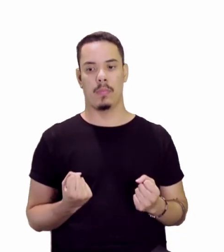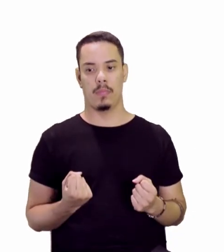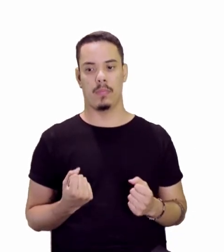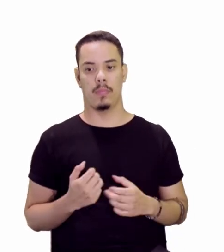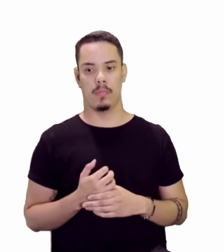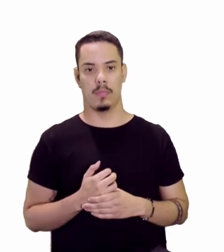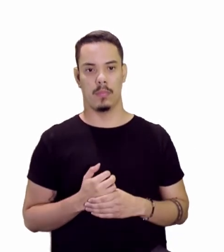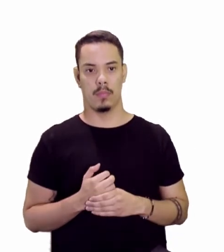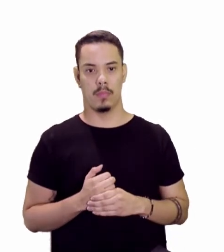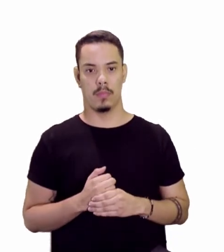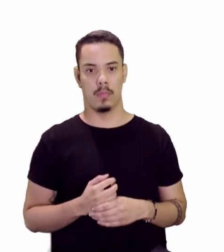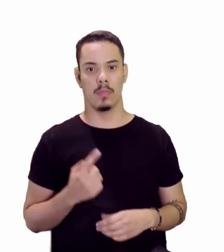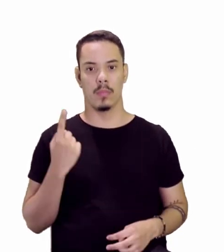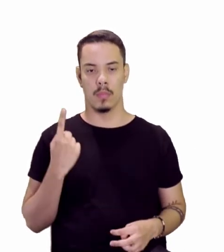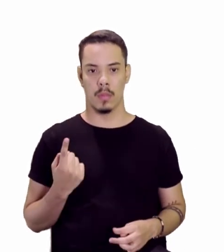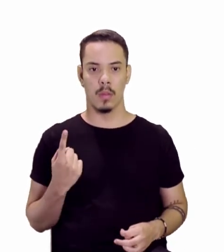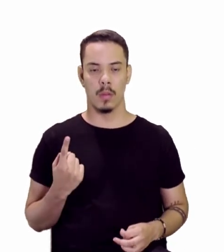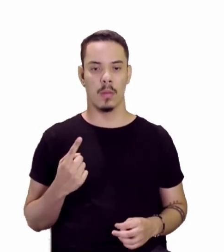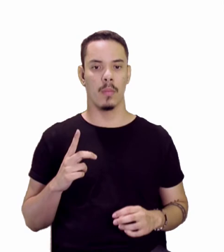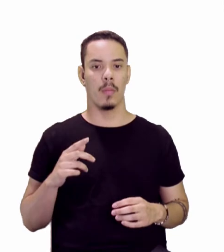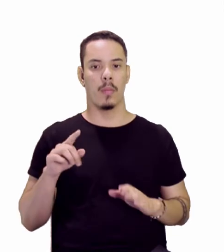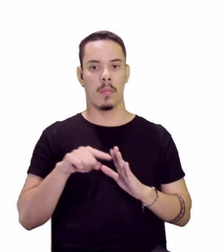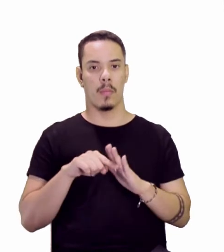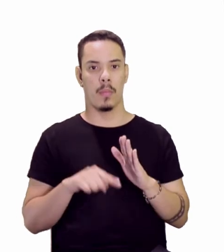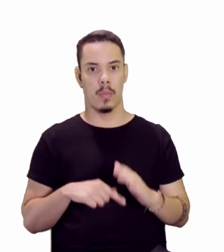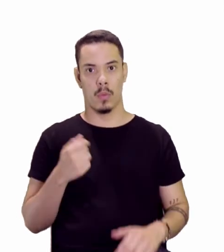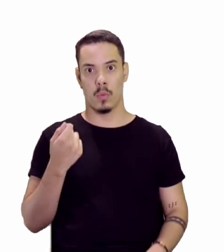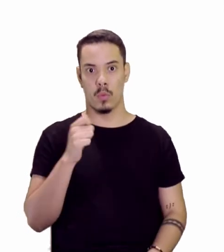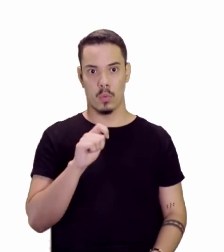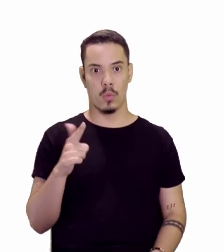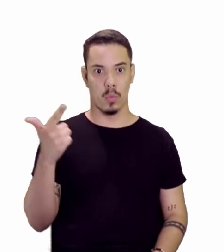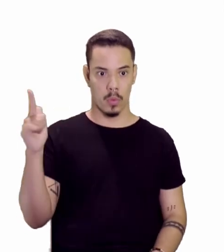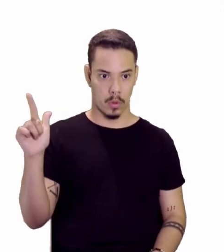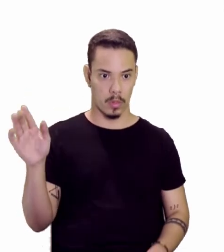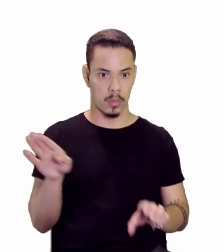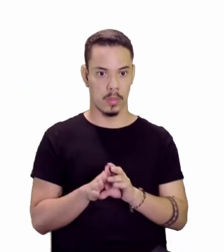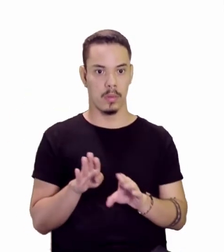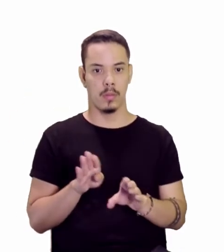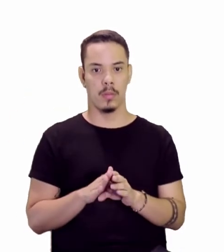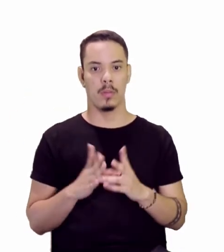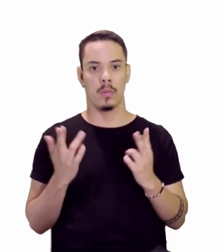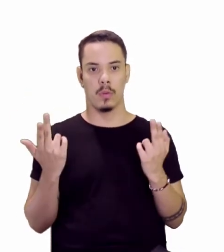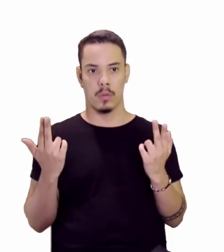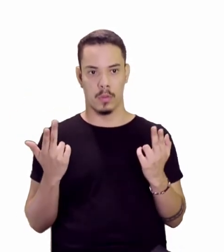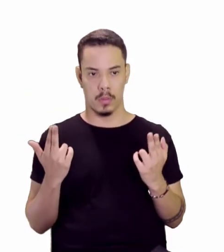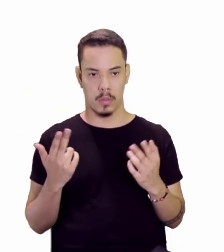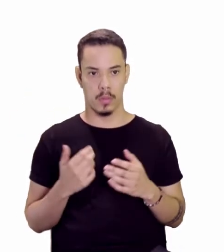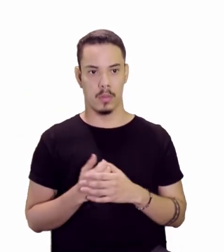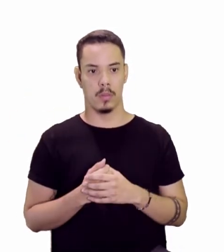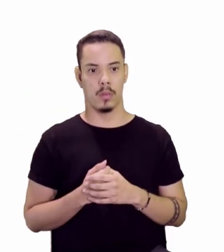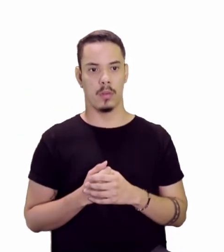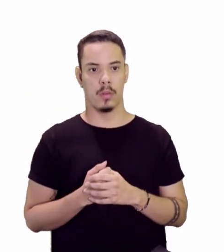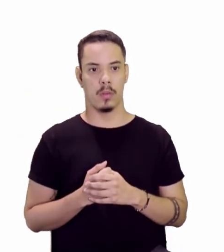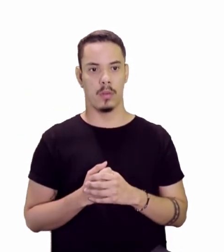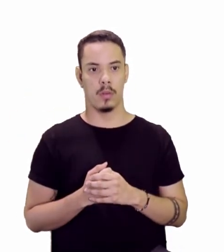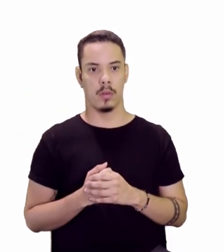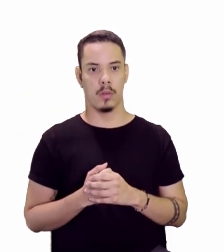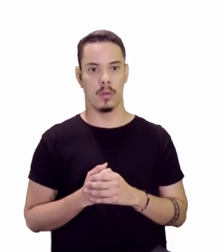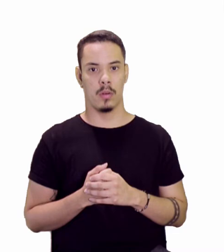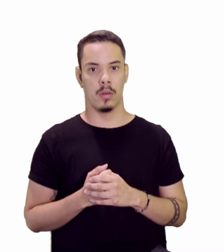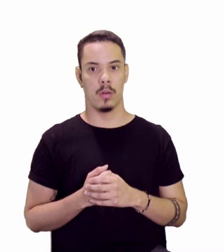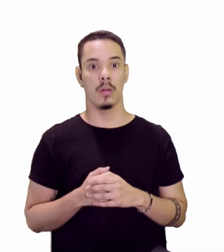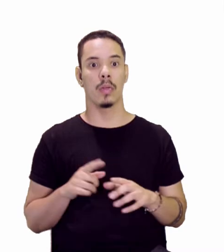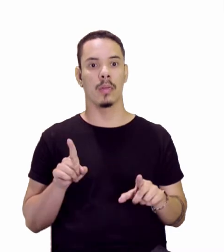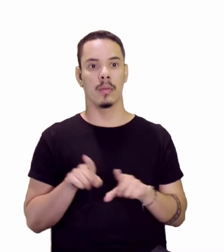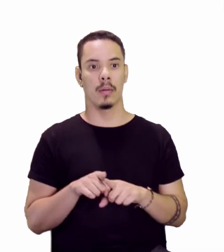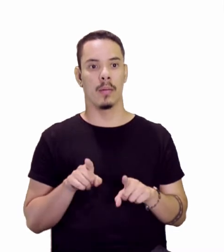A esfera maciça é em tamanho bem menor que a oca. Os impulsos agentes na esfera são iguais. Vamos ver aqui. O impulso sobre